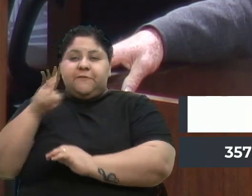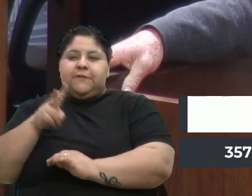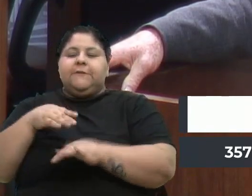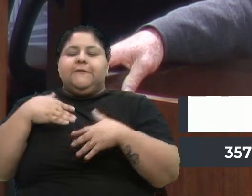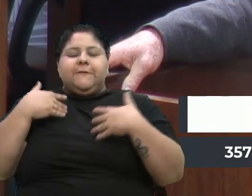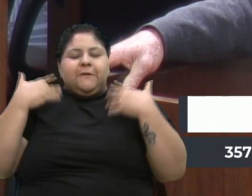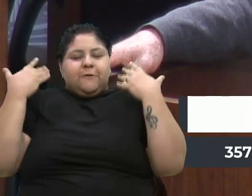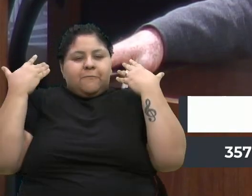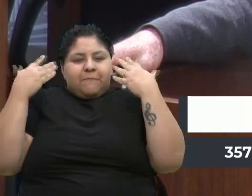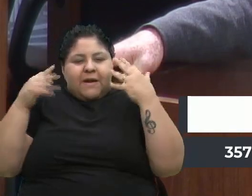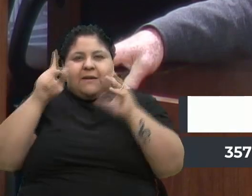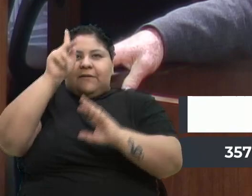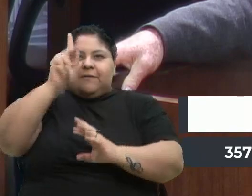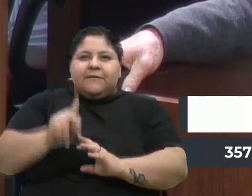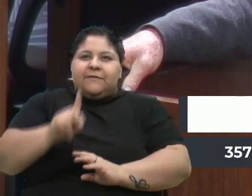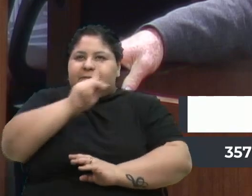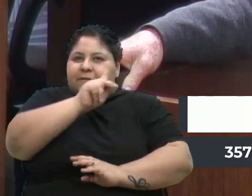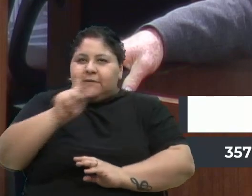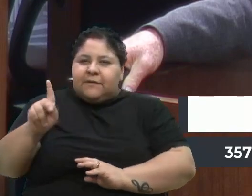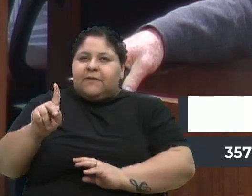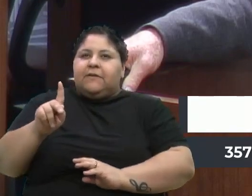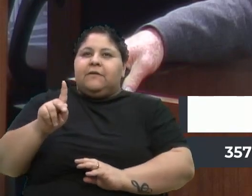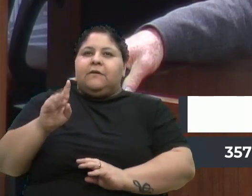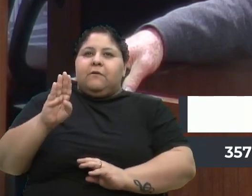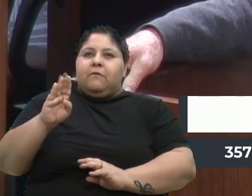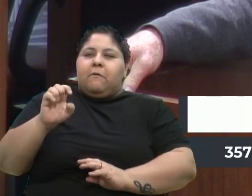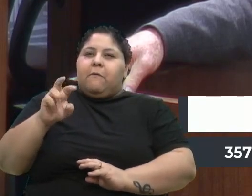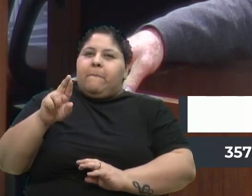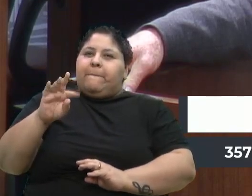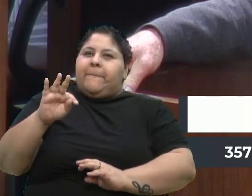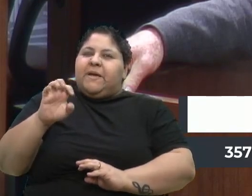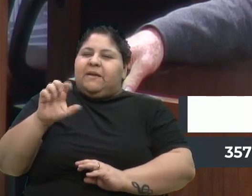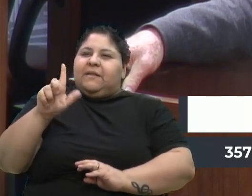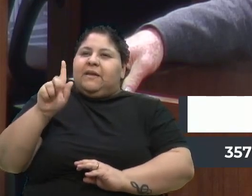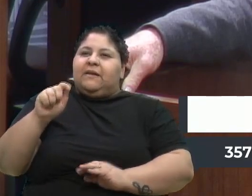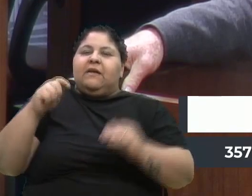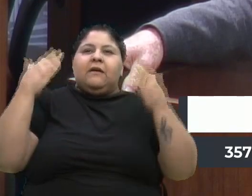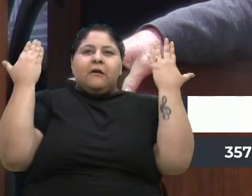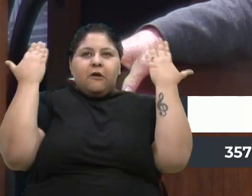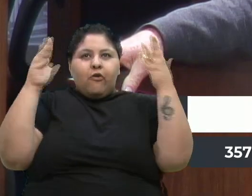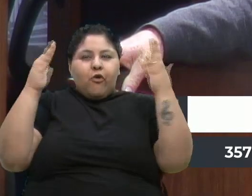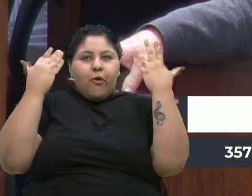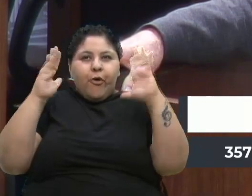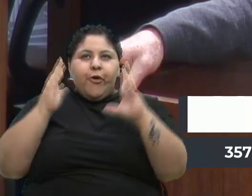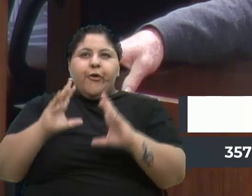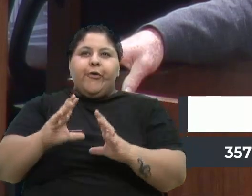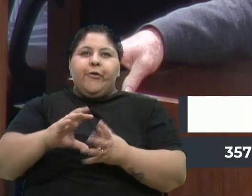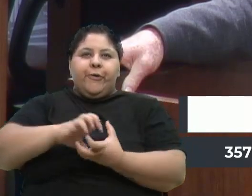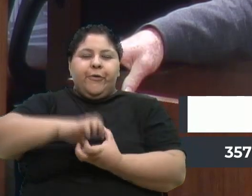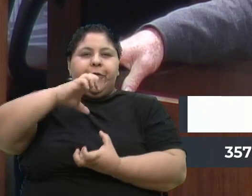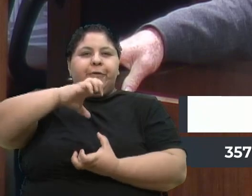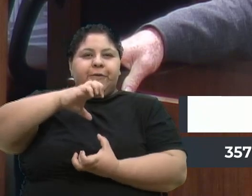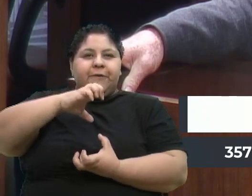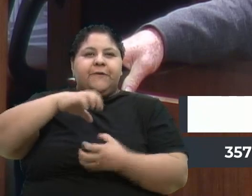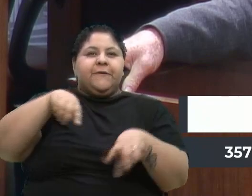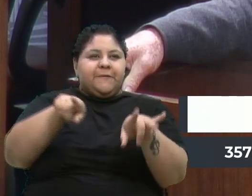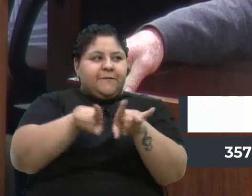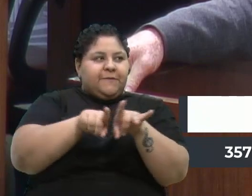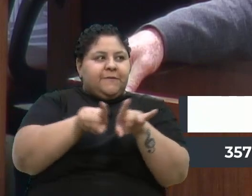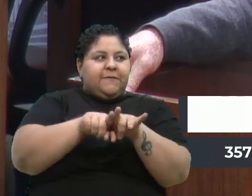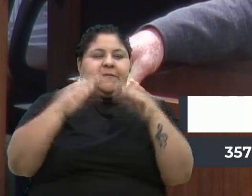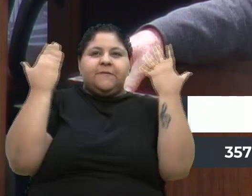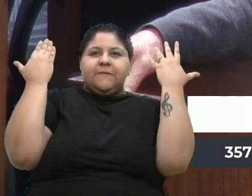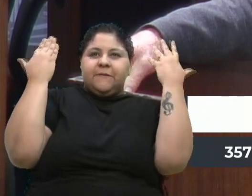parabéns ao Frei Jaime Bétega, parabéns aos idosos que lá estavam ontem e parabéns àqueles que